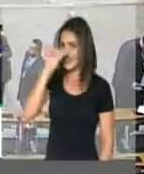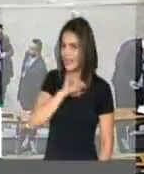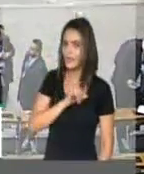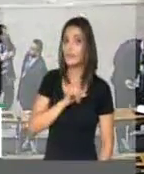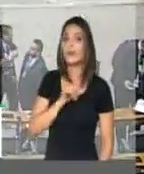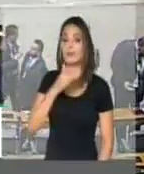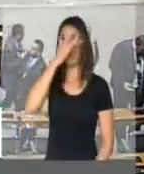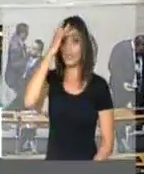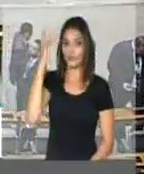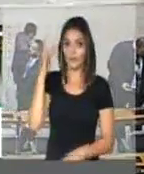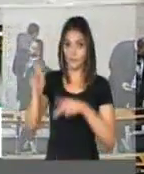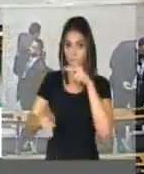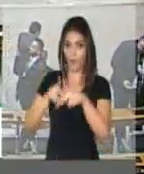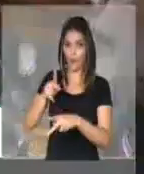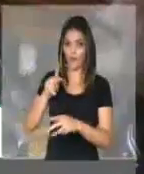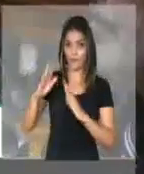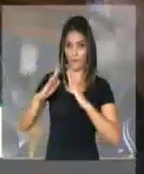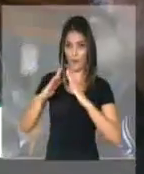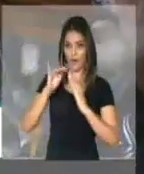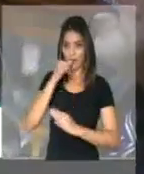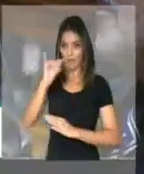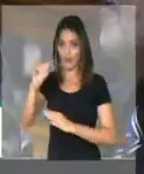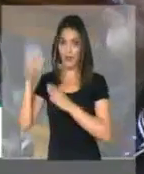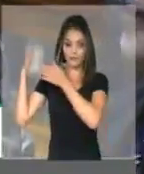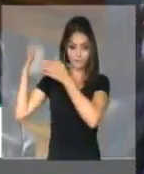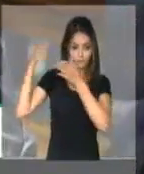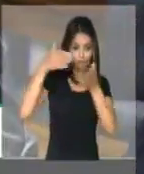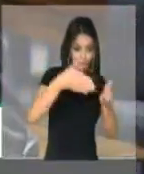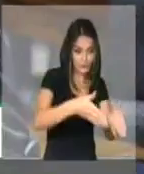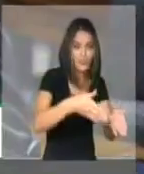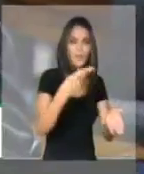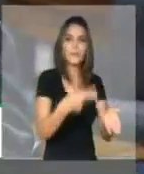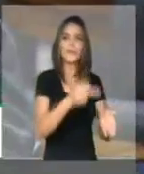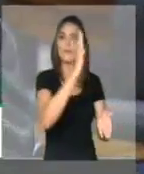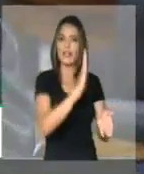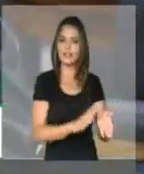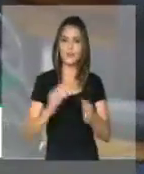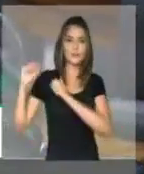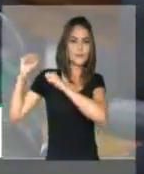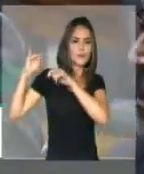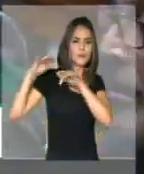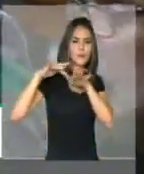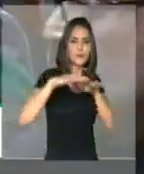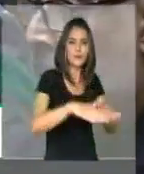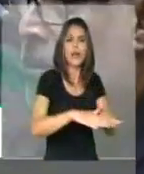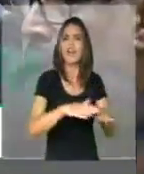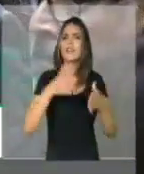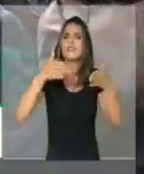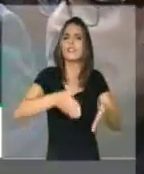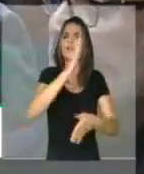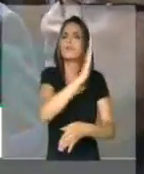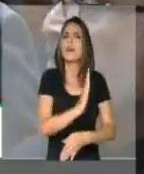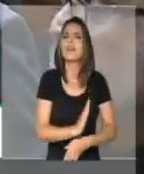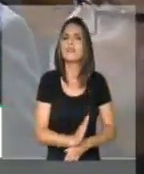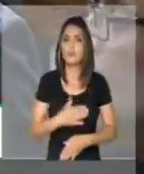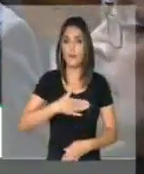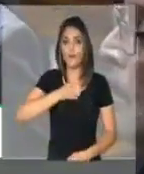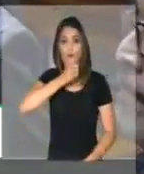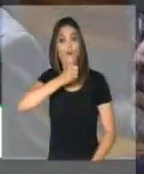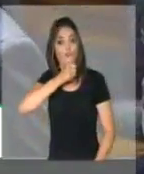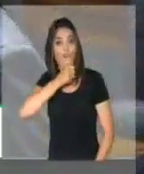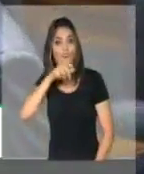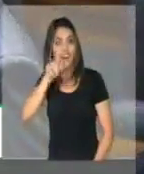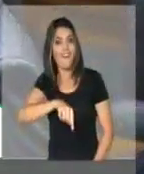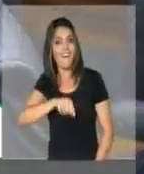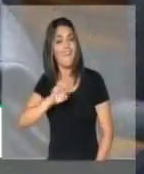italiano que teve a opção de vir para o Brasil. Imigrantes esses que chegaram em nossas terras, muitos